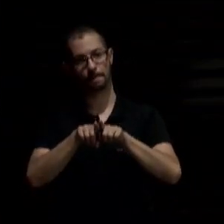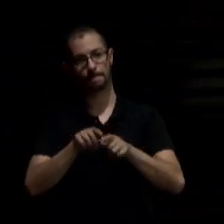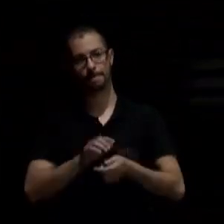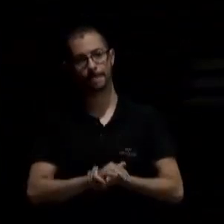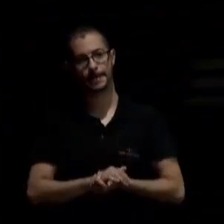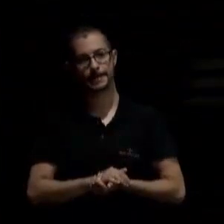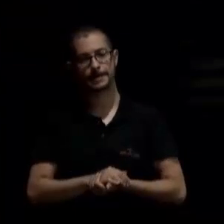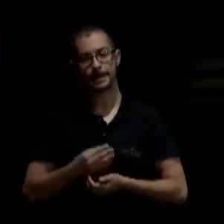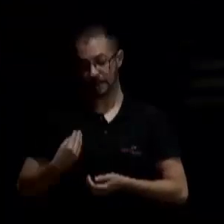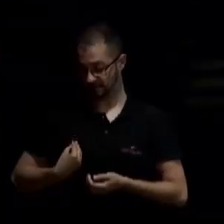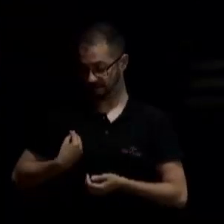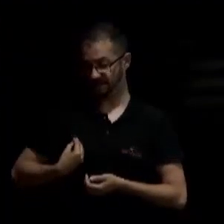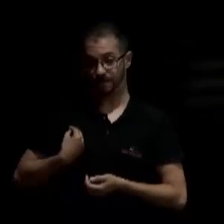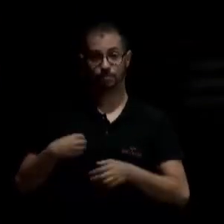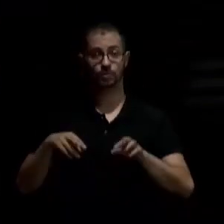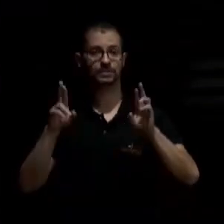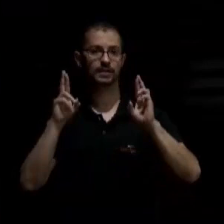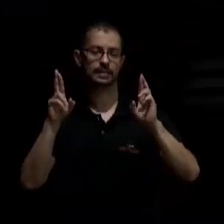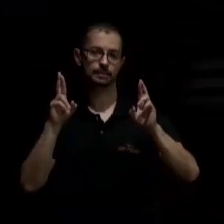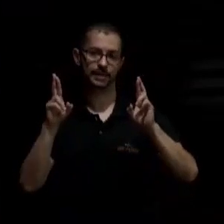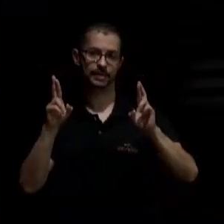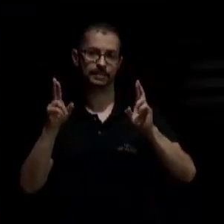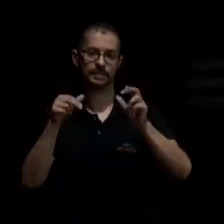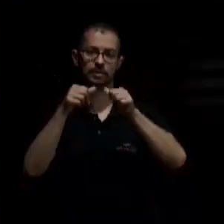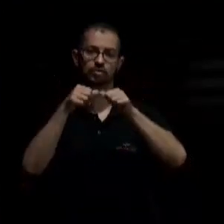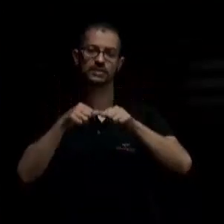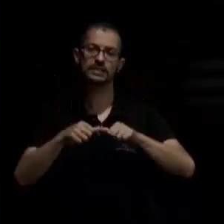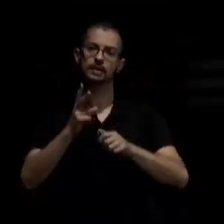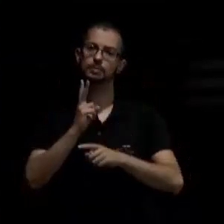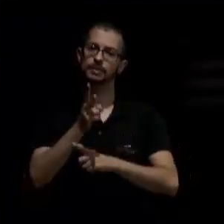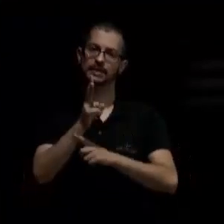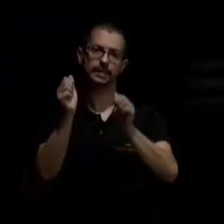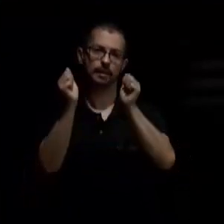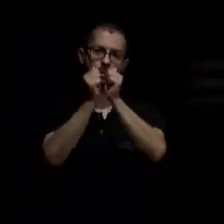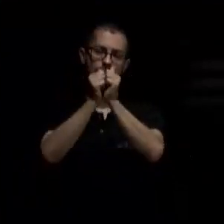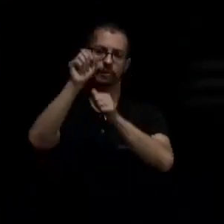E vivendo na esperança de estarmos para sempre com Ele.